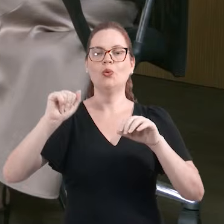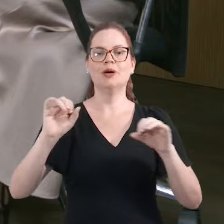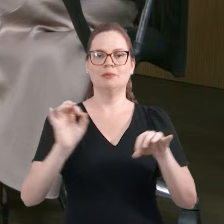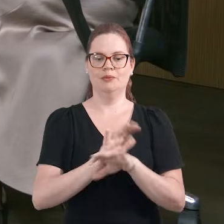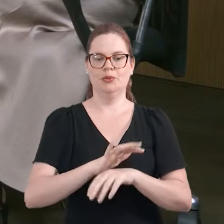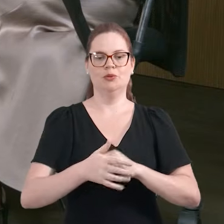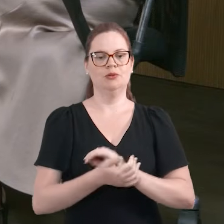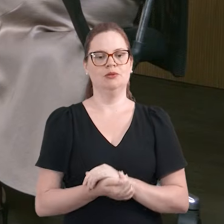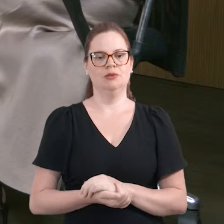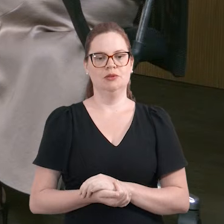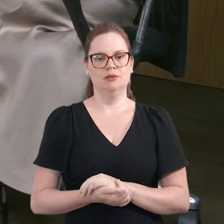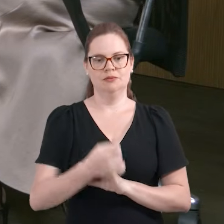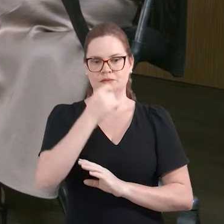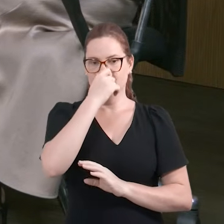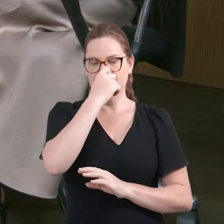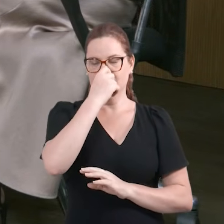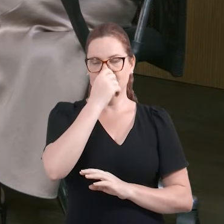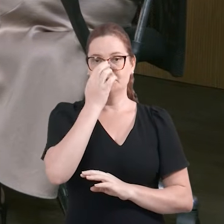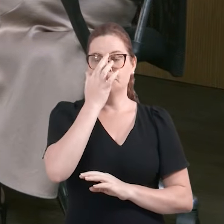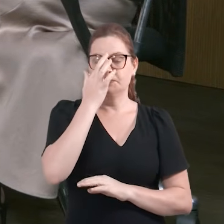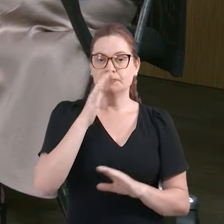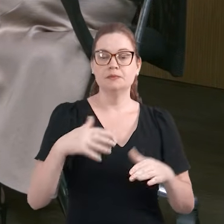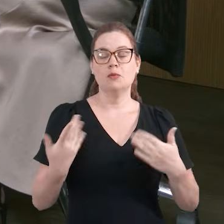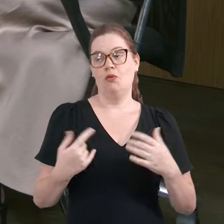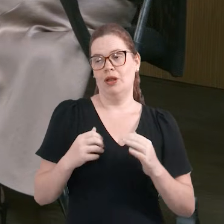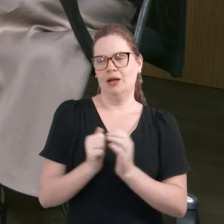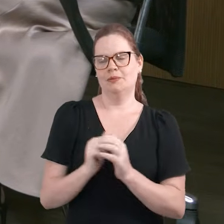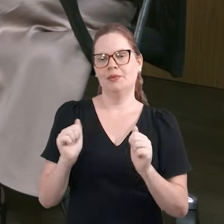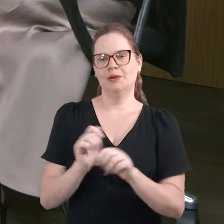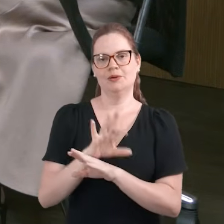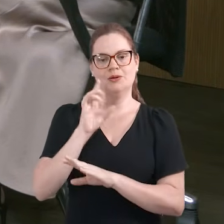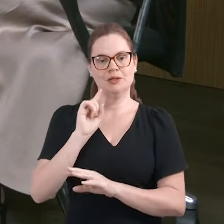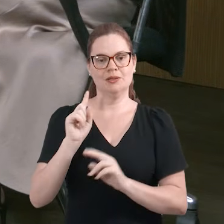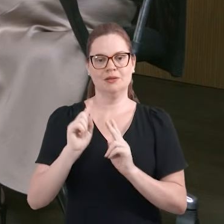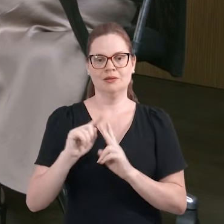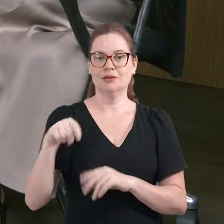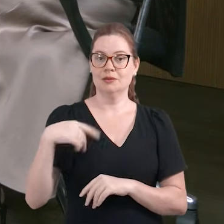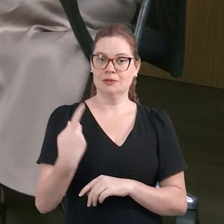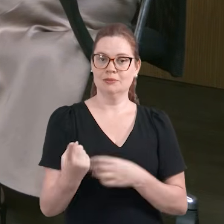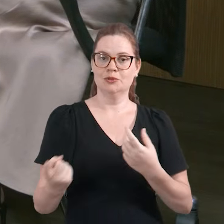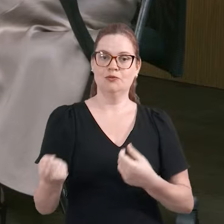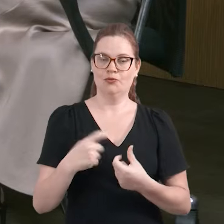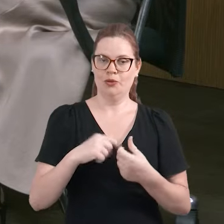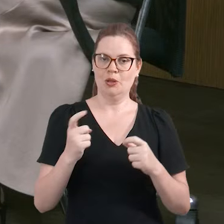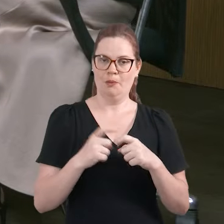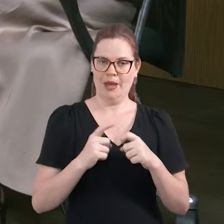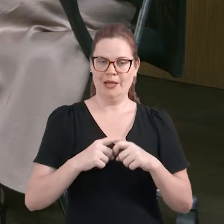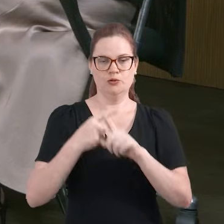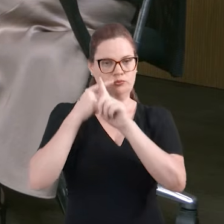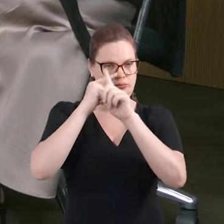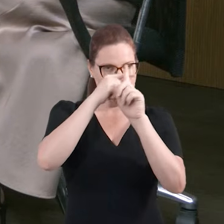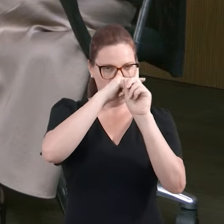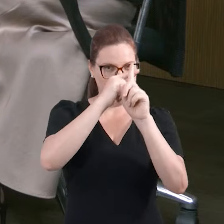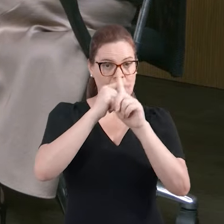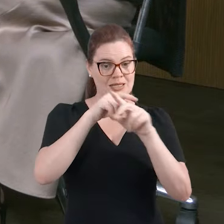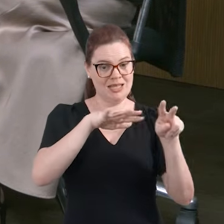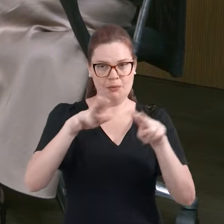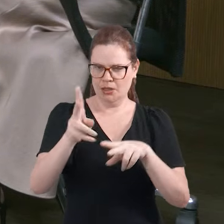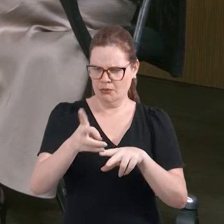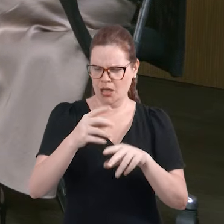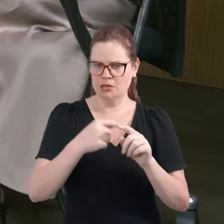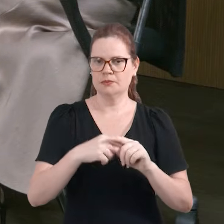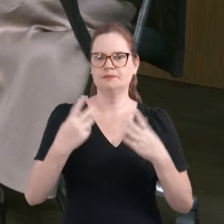doença. O Senhor iria dar a cura. Falei: amém, glória a Deus. Quando eu retornei ao médico, na mesma